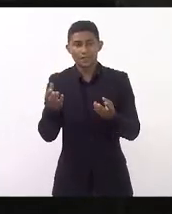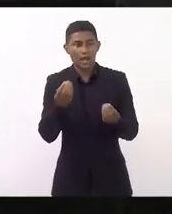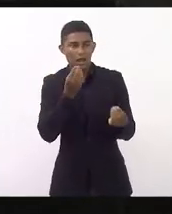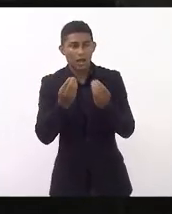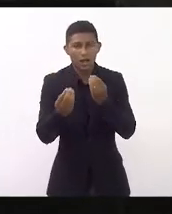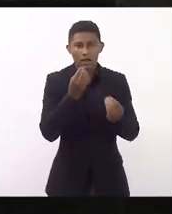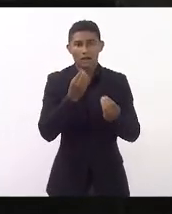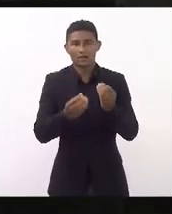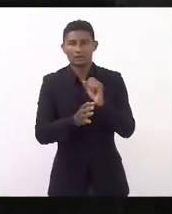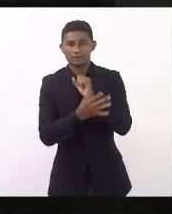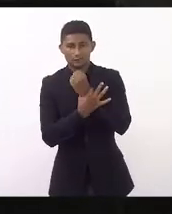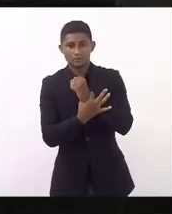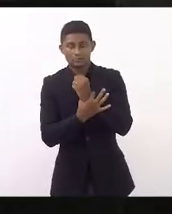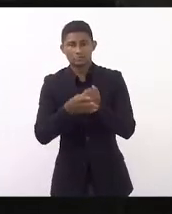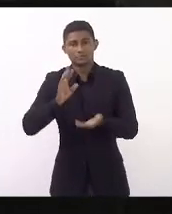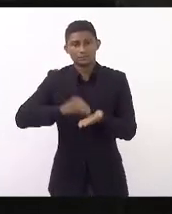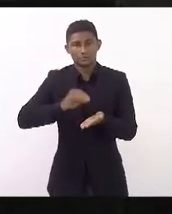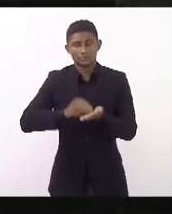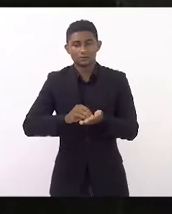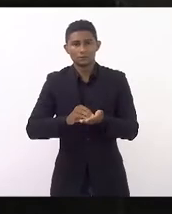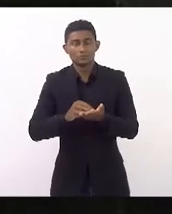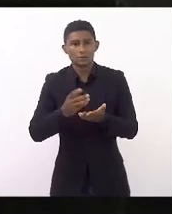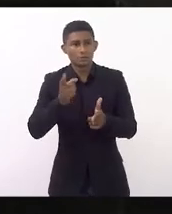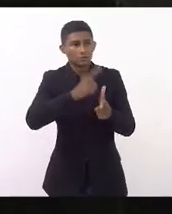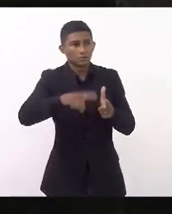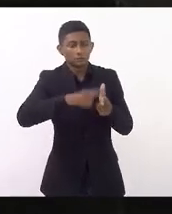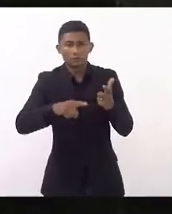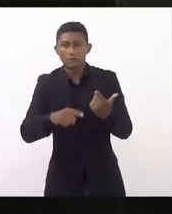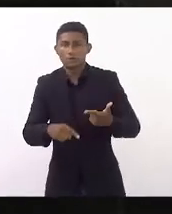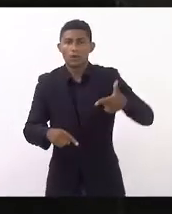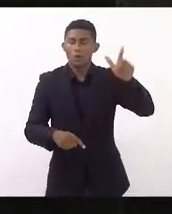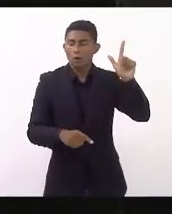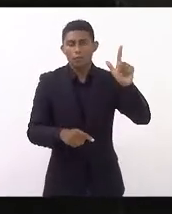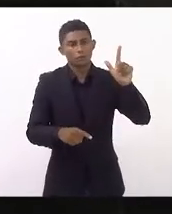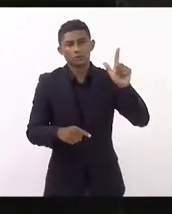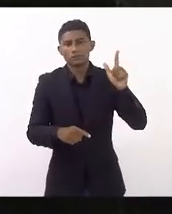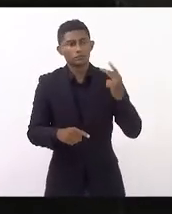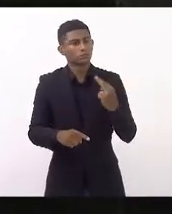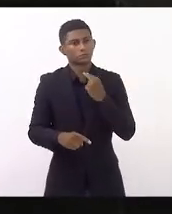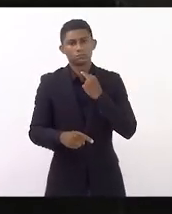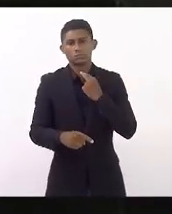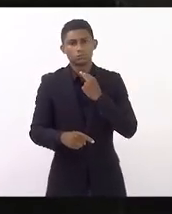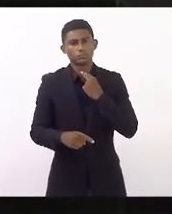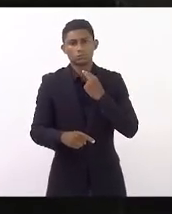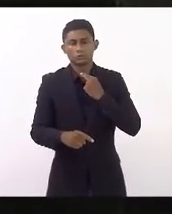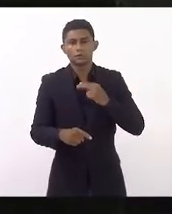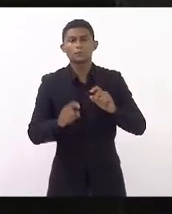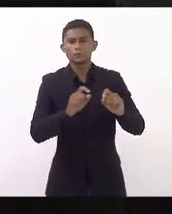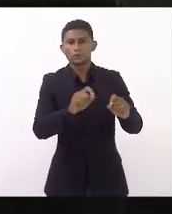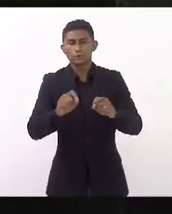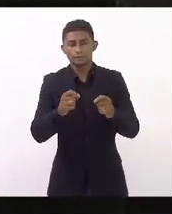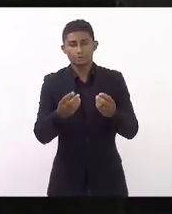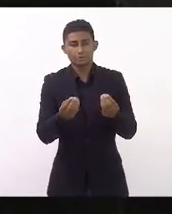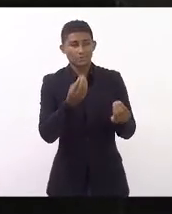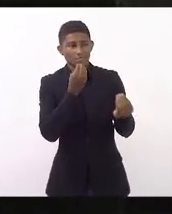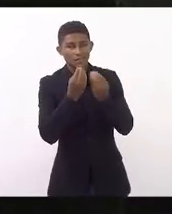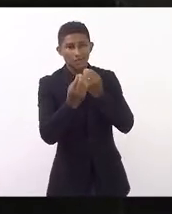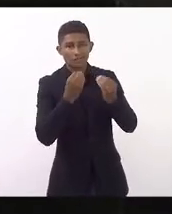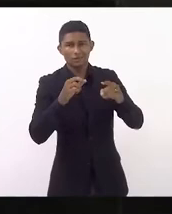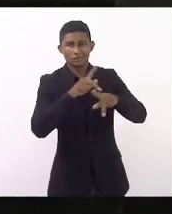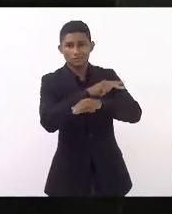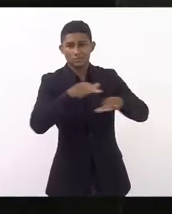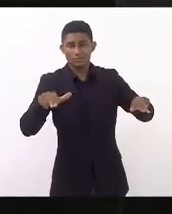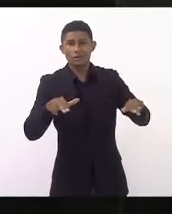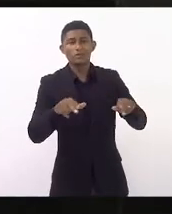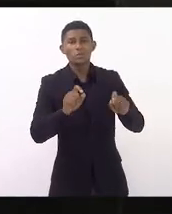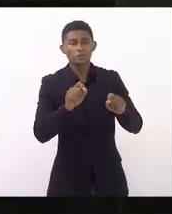ter mais um outro causador e incentivação da insegurança alimentar, que são alimentos aí com